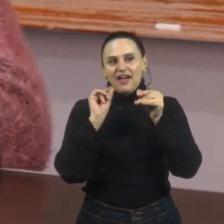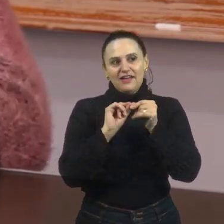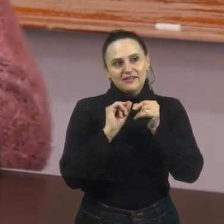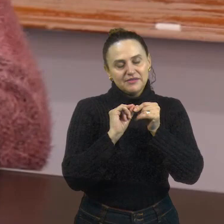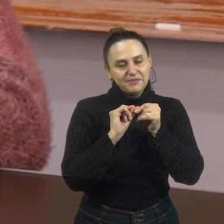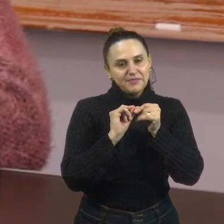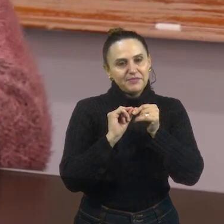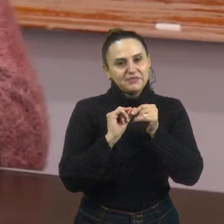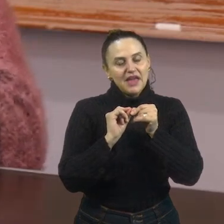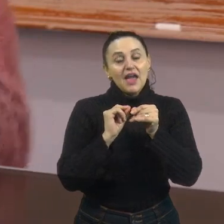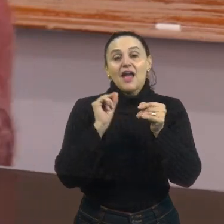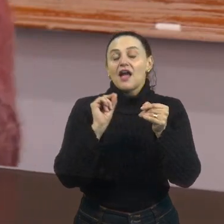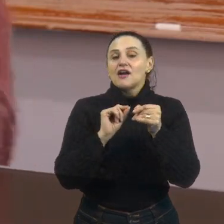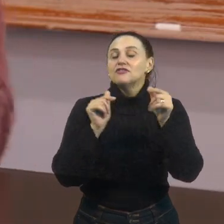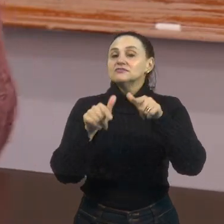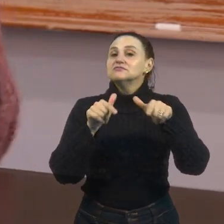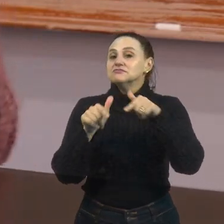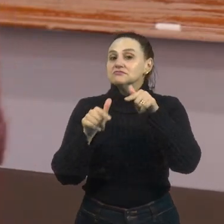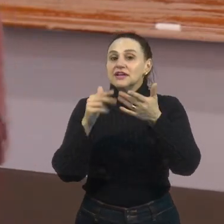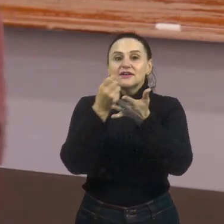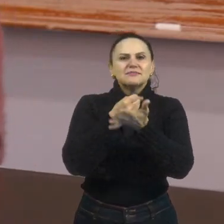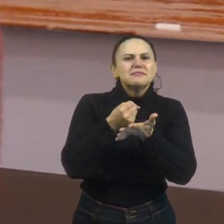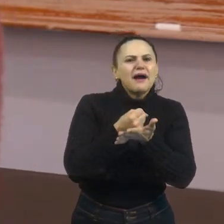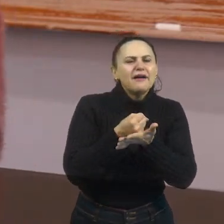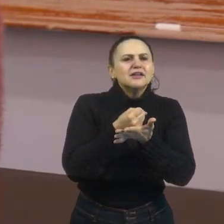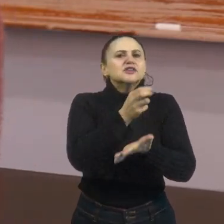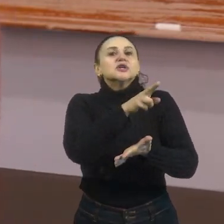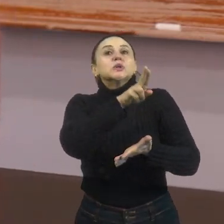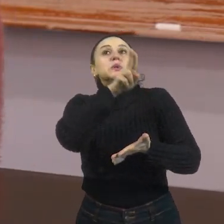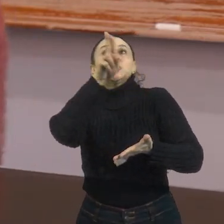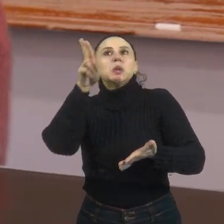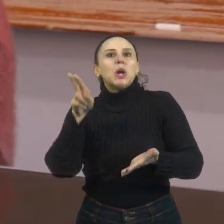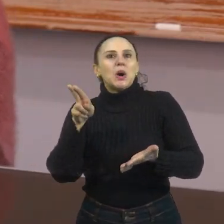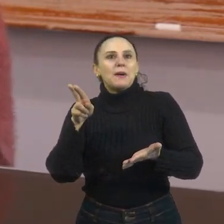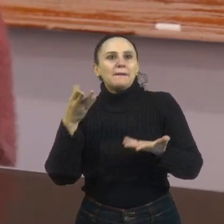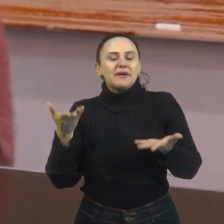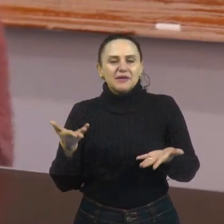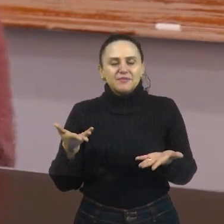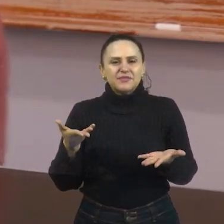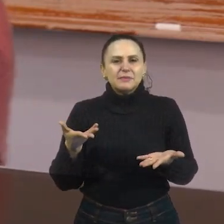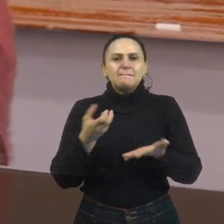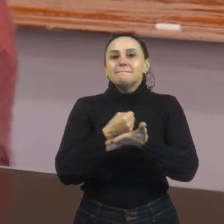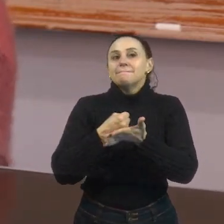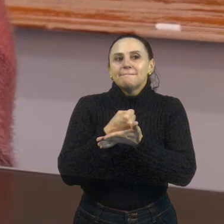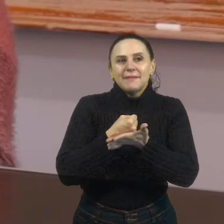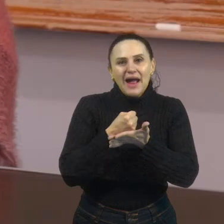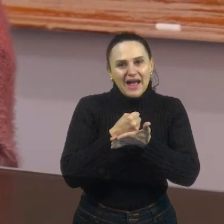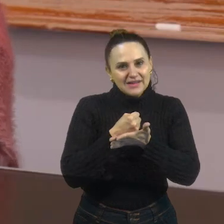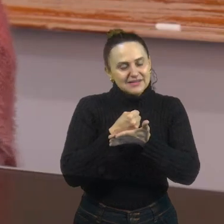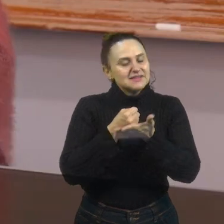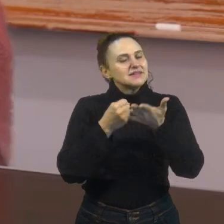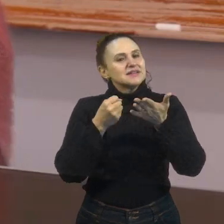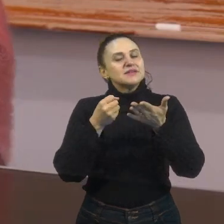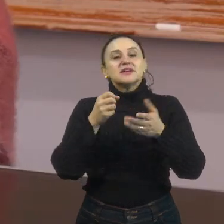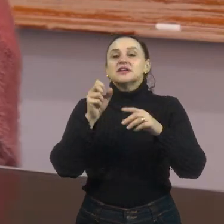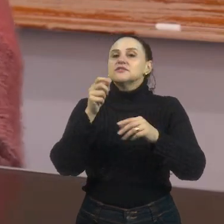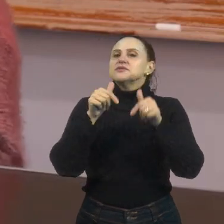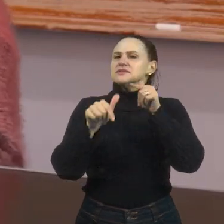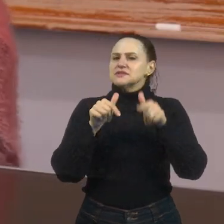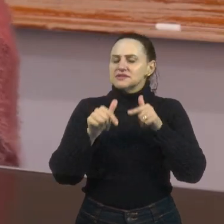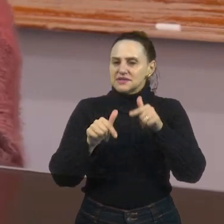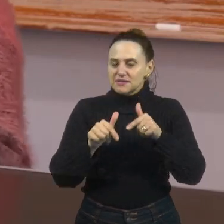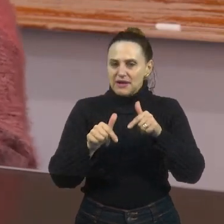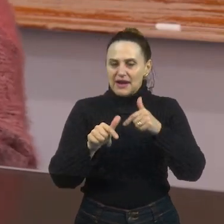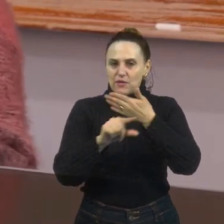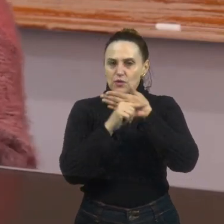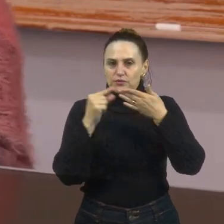Eu vou trabalhar com base, porque nesse nomão nós vamos trabalhar com base em quem? No Vygotsky, né? O nosso